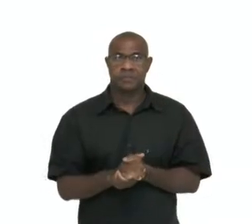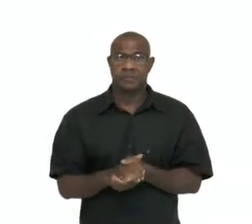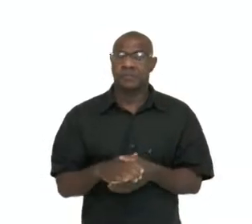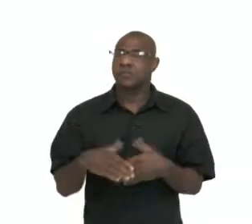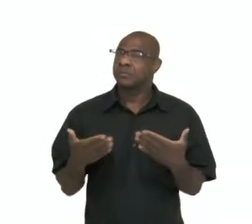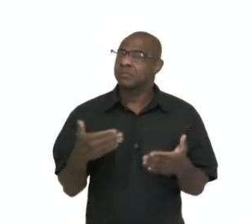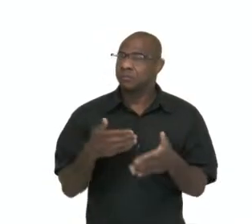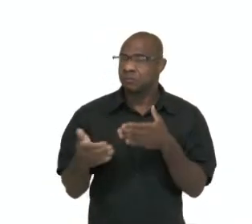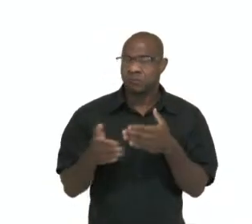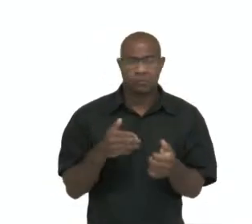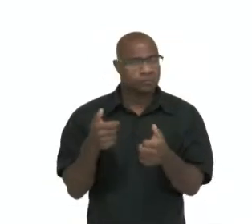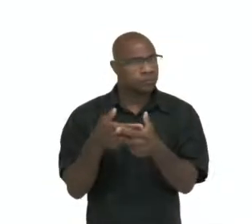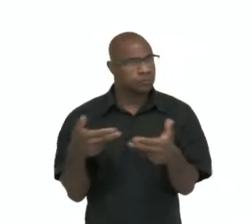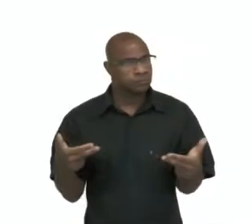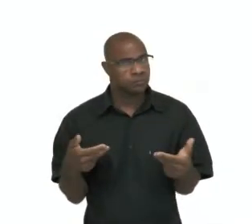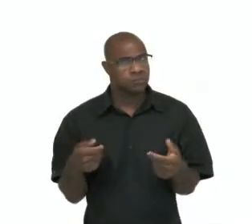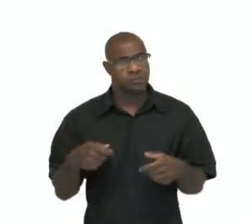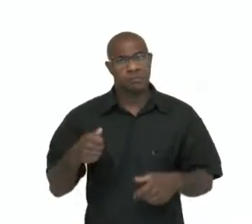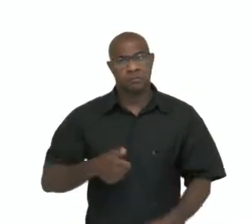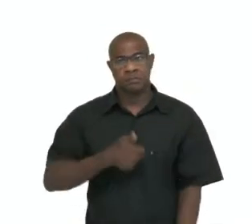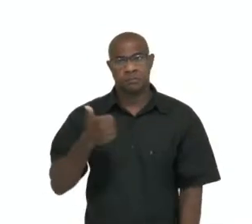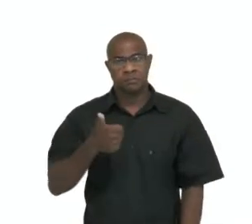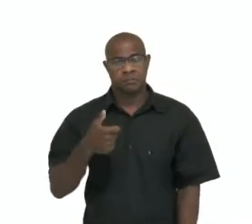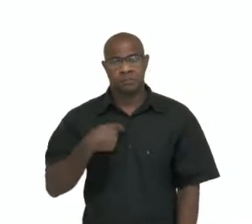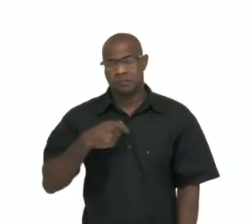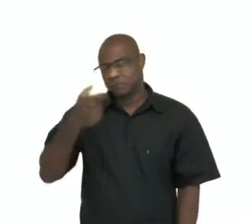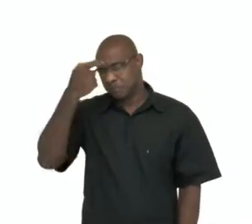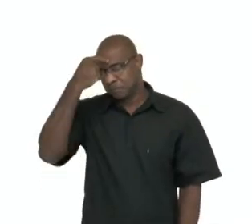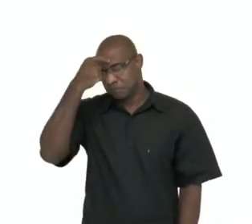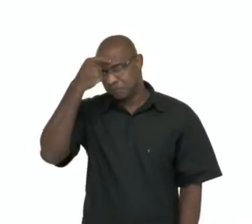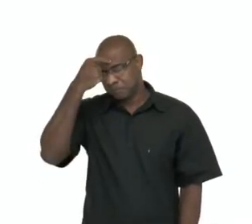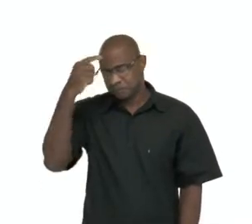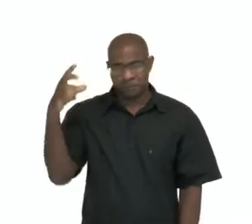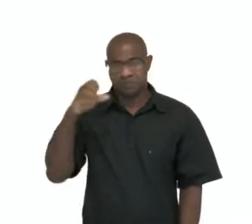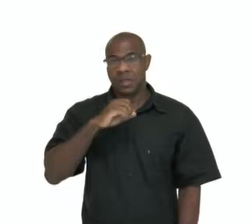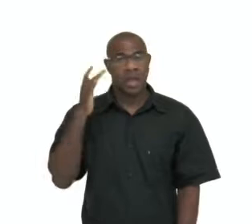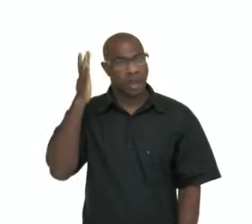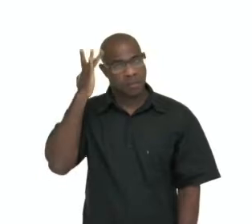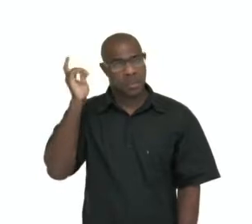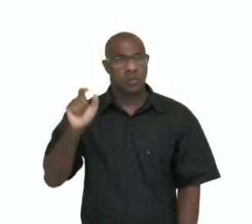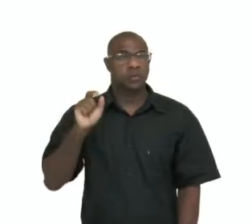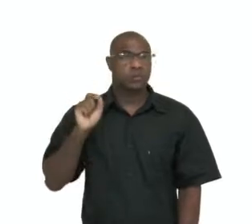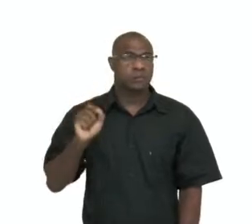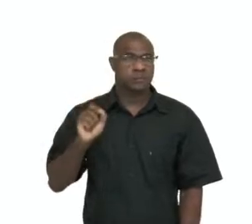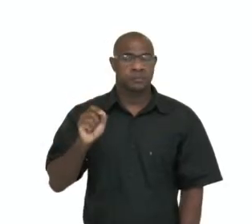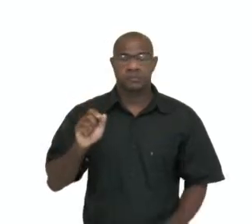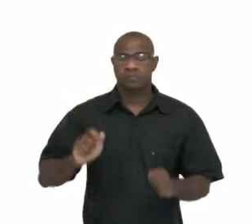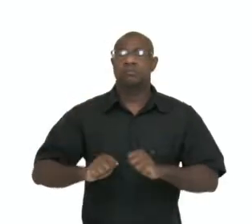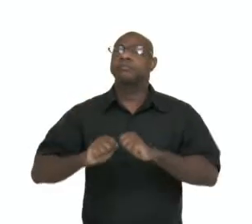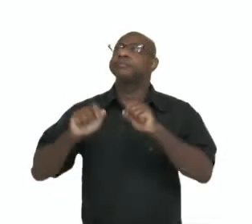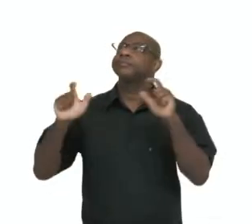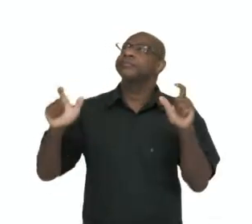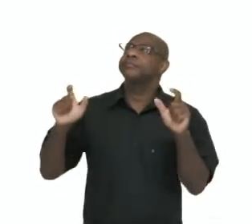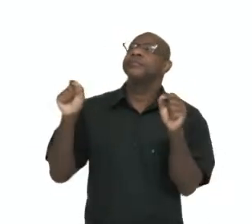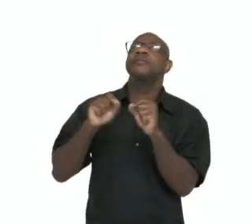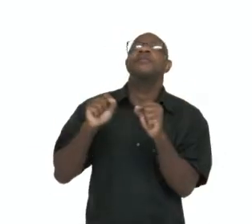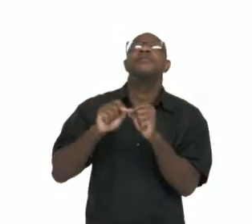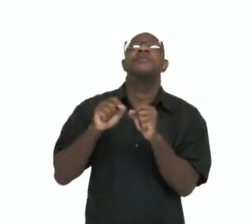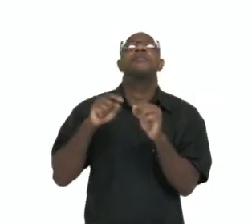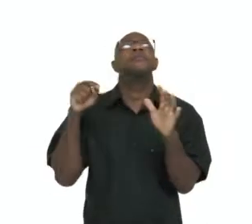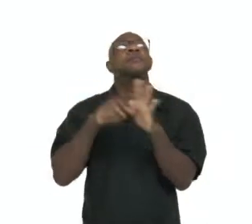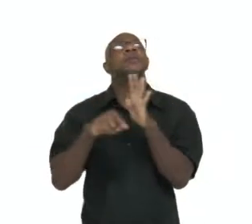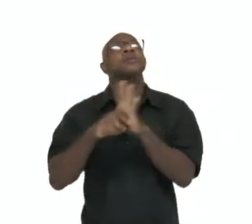Qualquer coisa, o que primeiro lhe passar pela cabeça e amanhã, ao acordar, faça de novo a